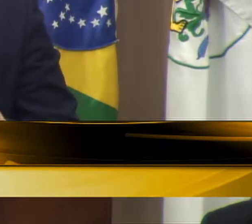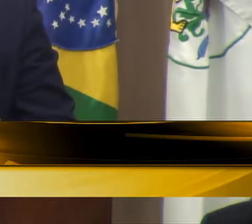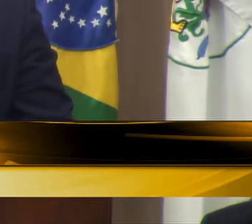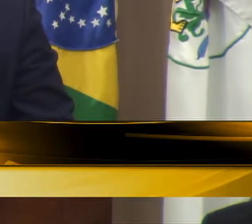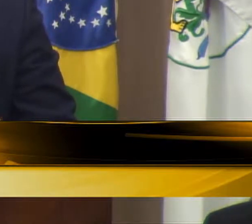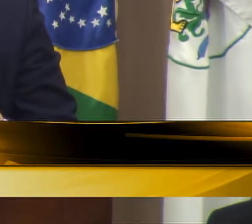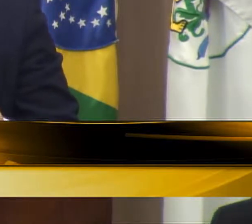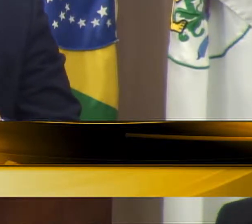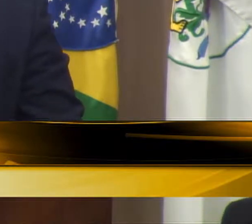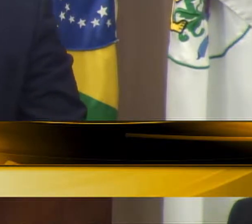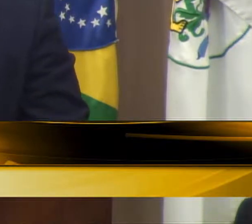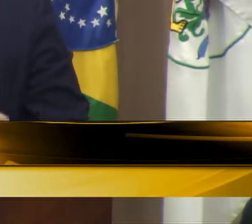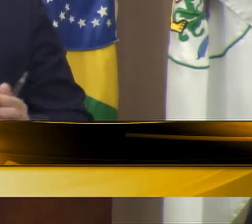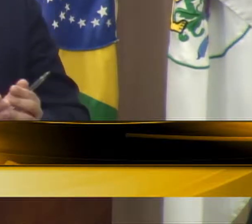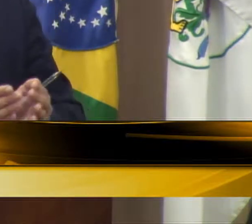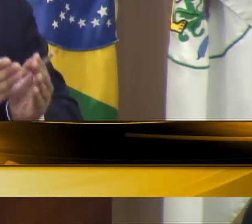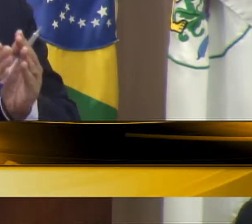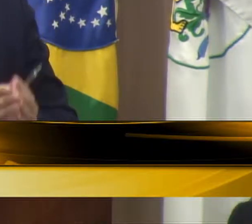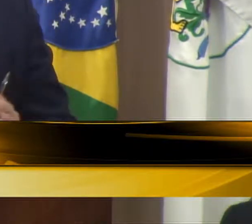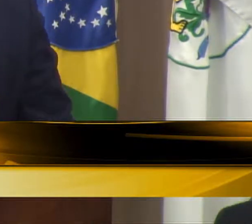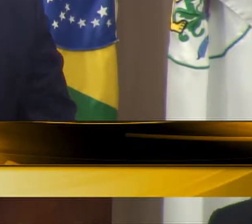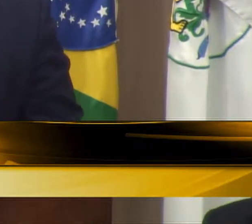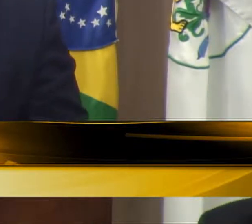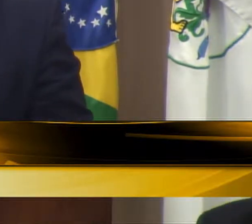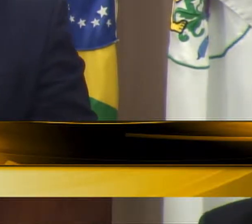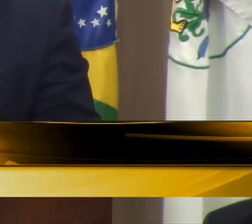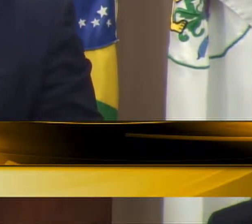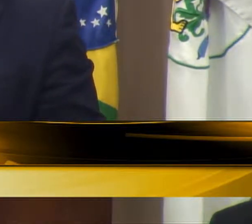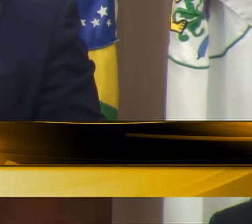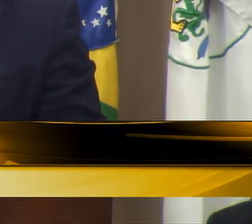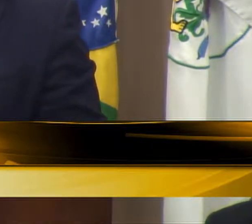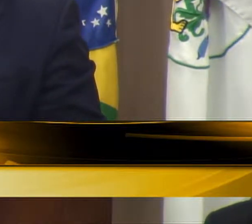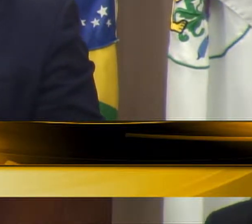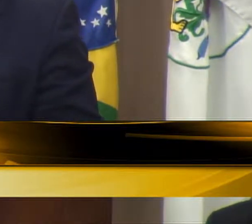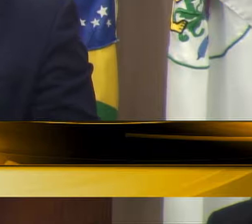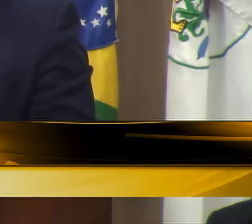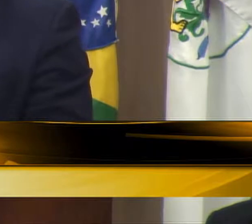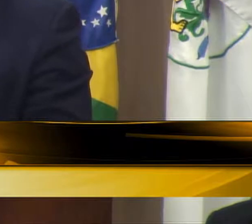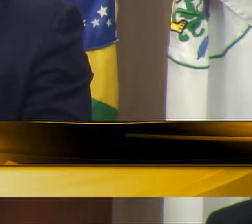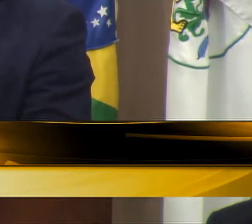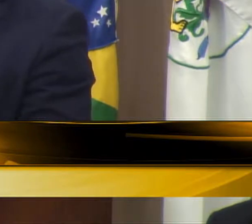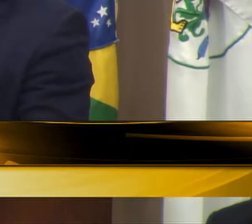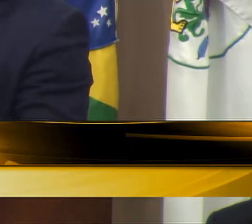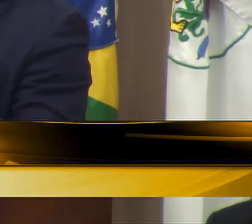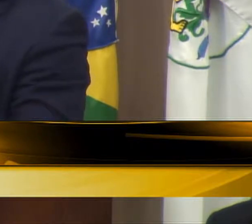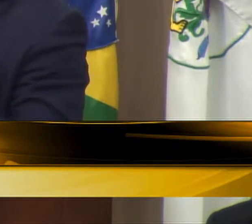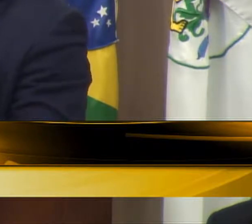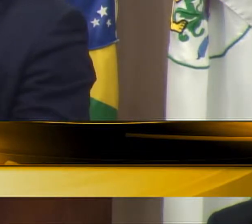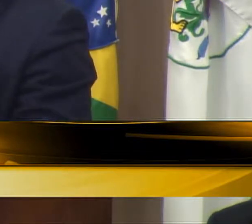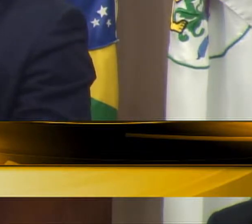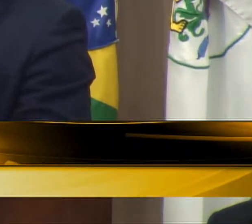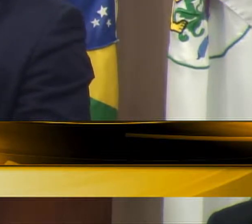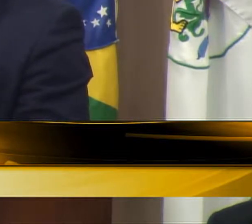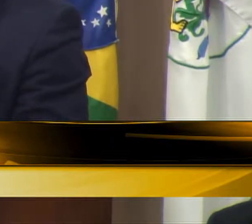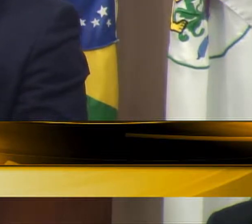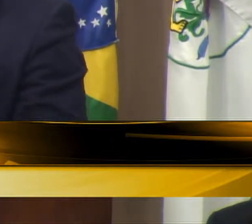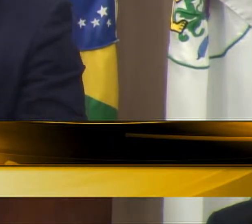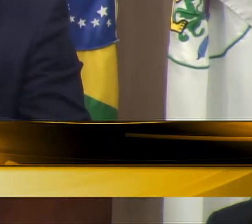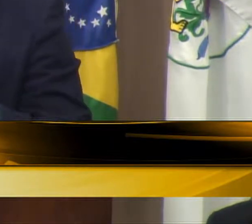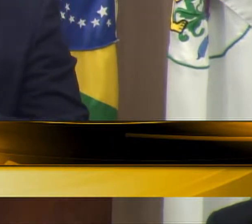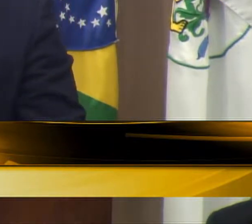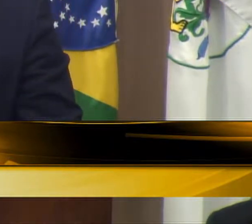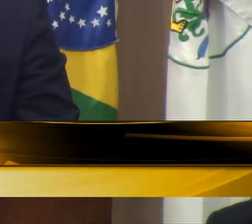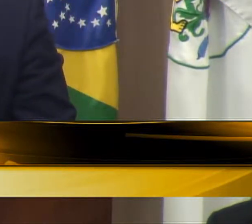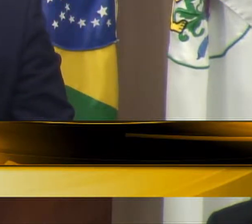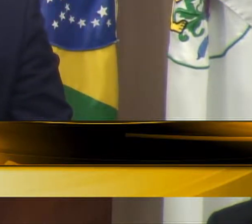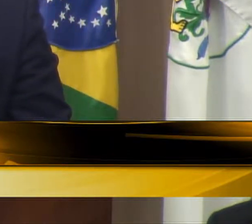amigos, parentes, pacientes falam desses 3 profissionais. Isso, para quem trabalha com mídia social, para